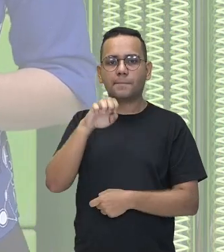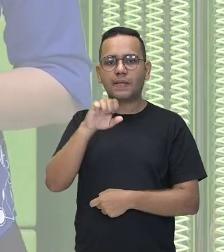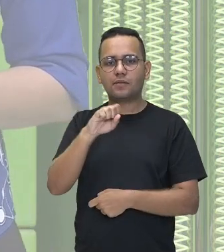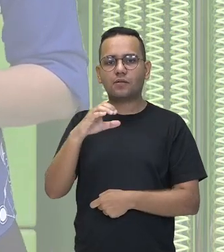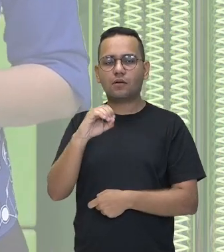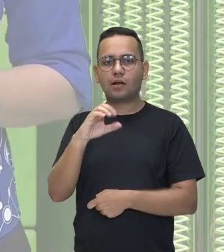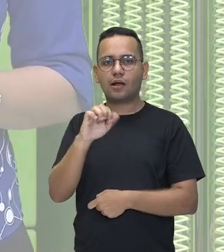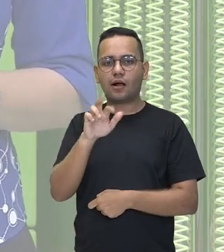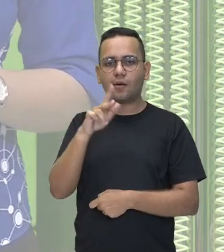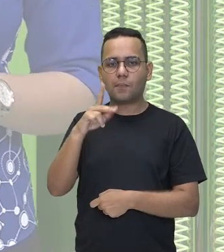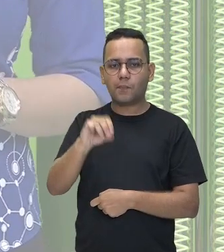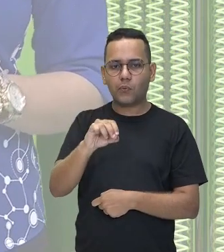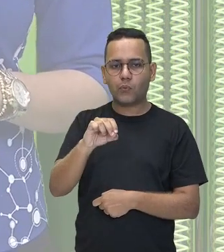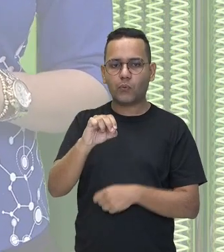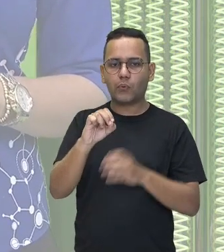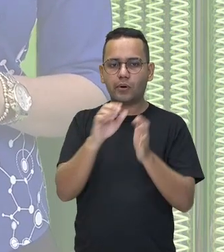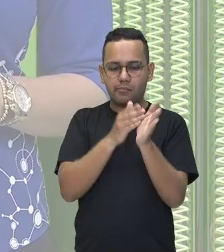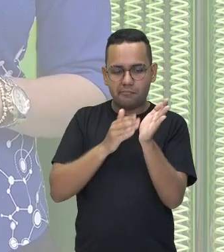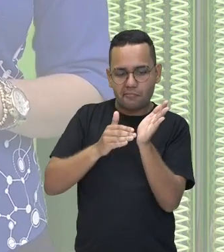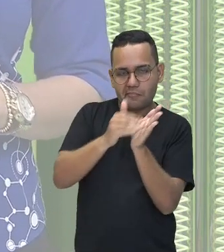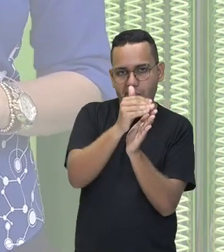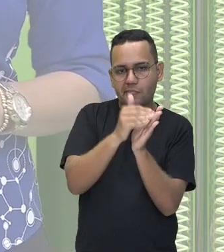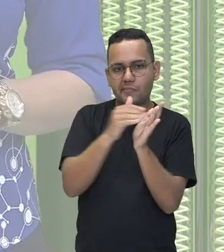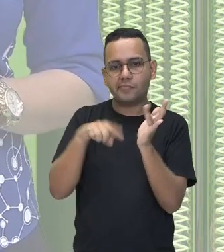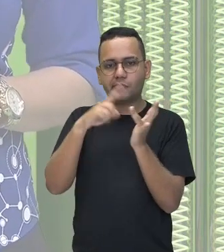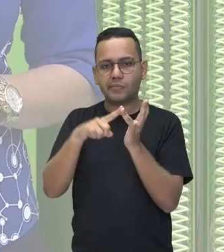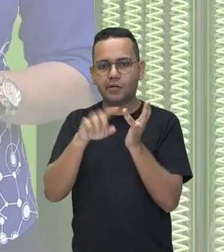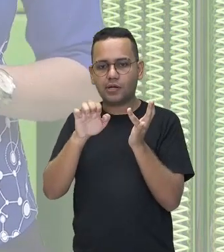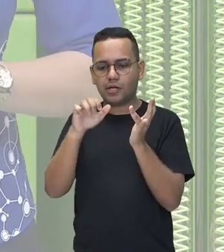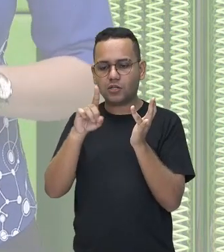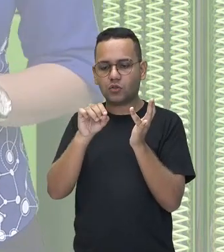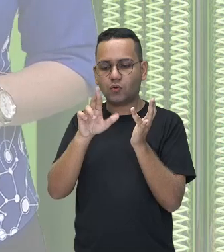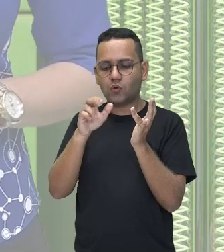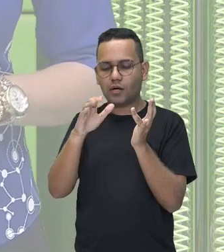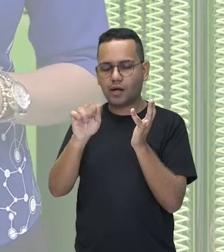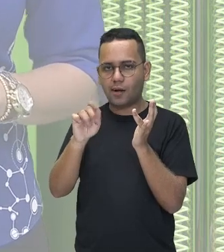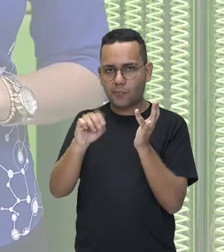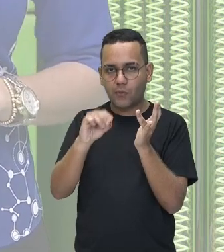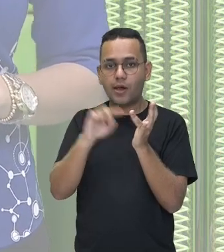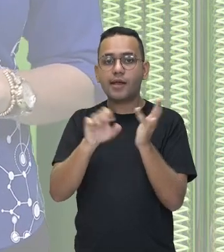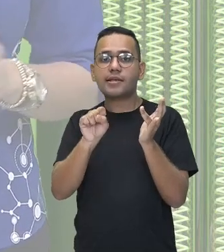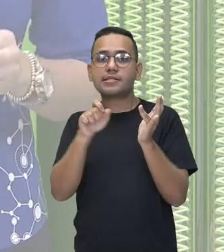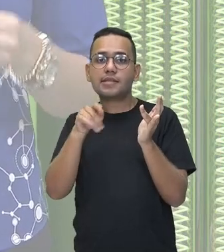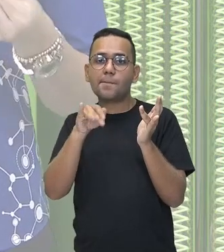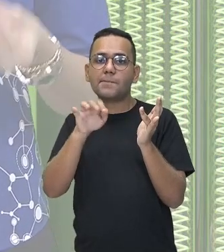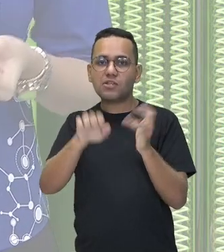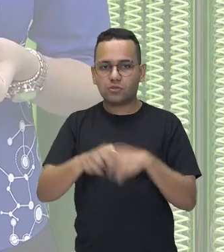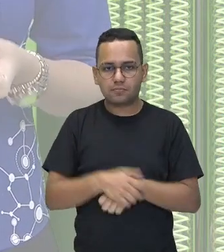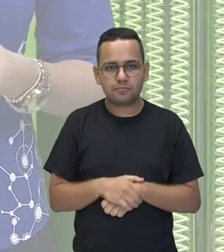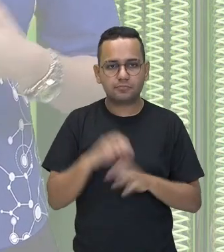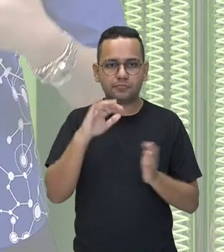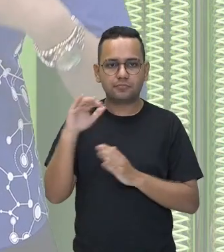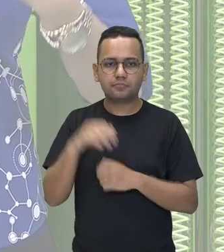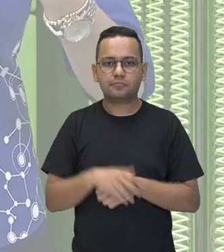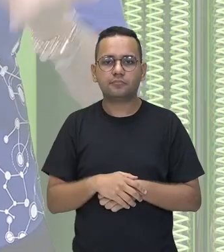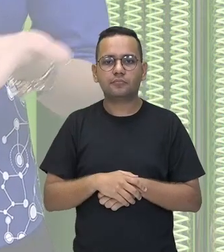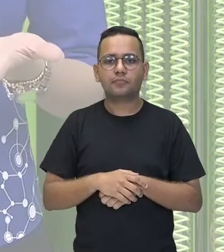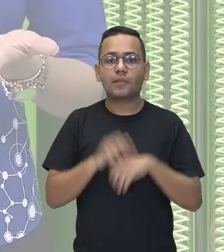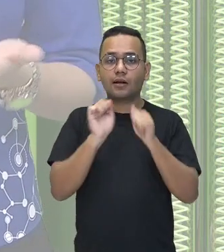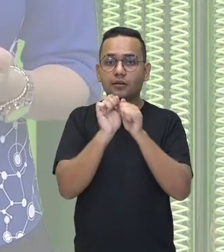e o endocarpo, que é a parte interna. Na nossa aula, nós falamos também sobre a dispersão,